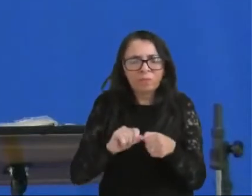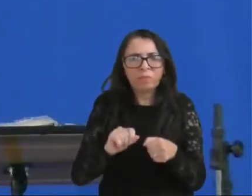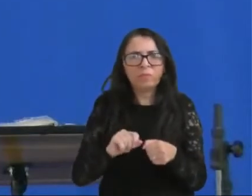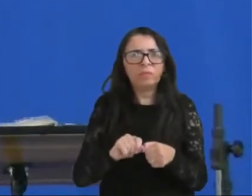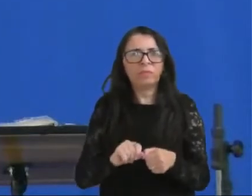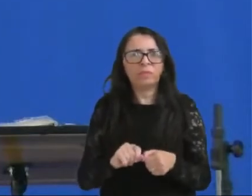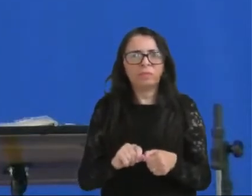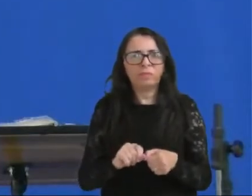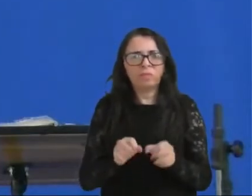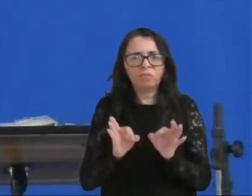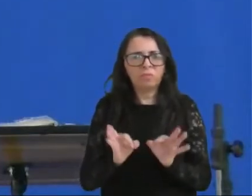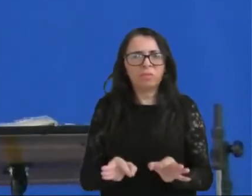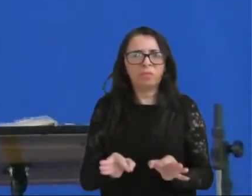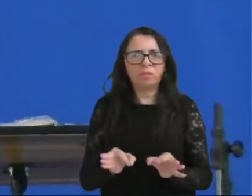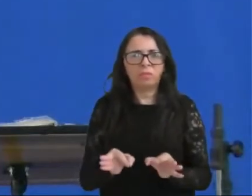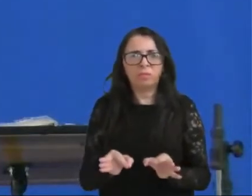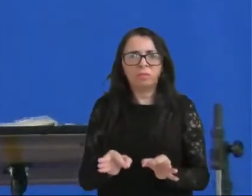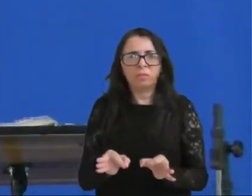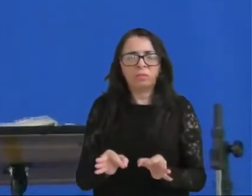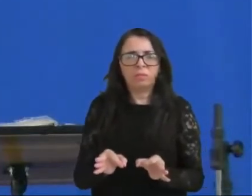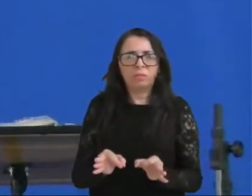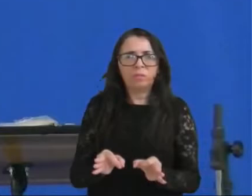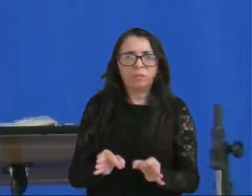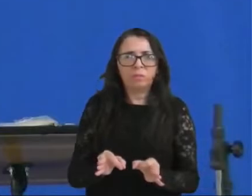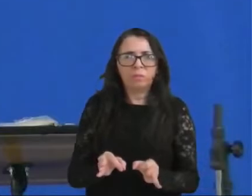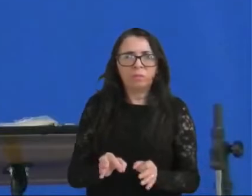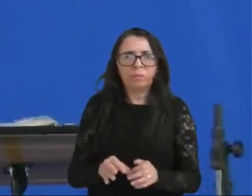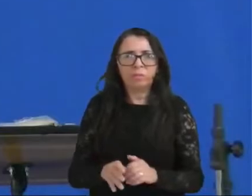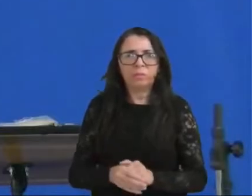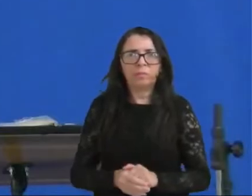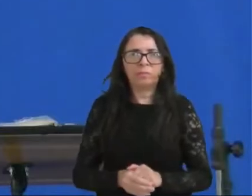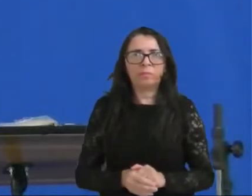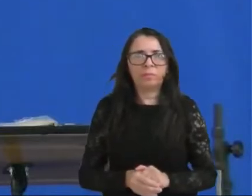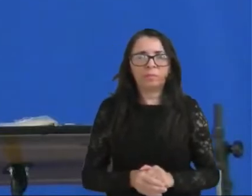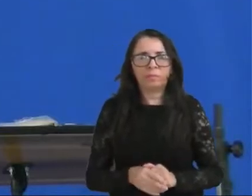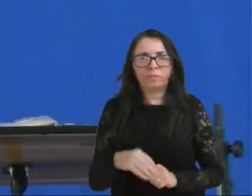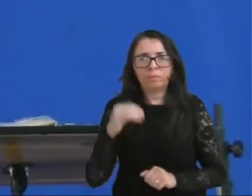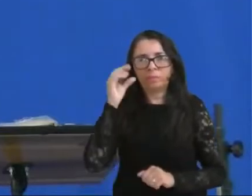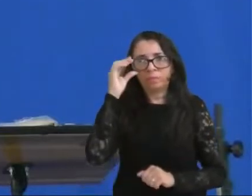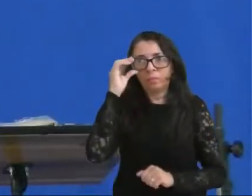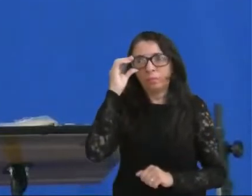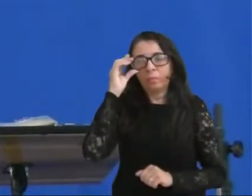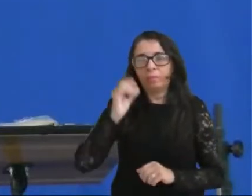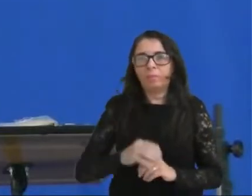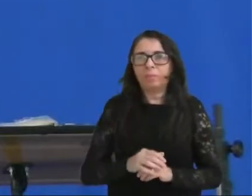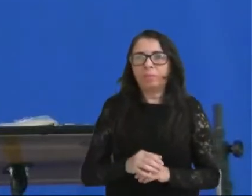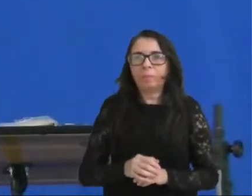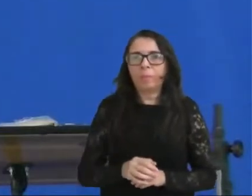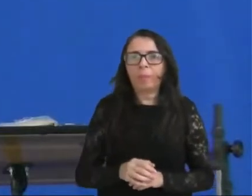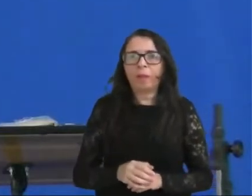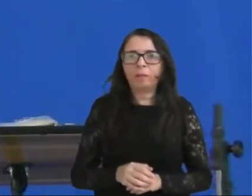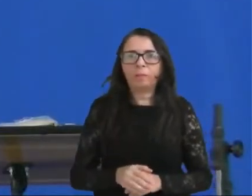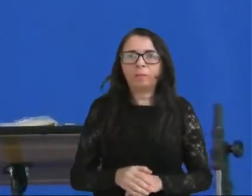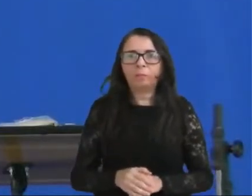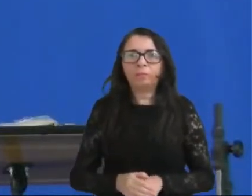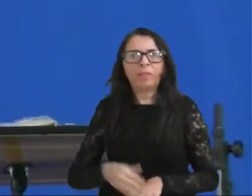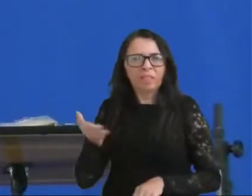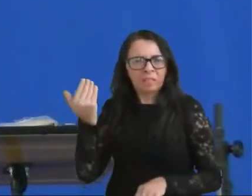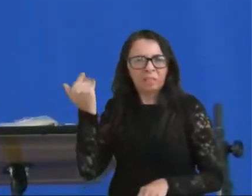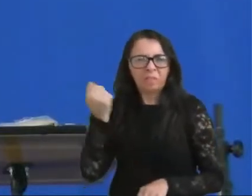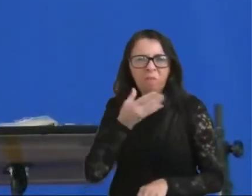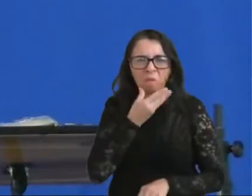igreja. Os nicolaítas começaram agora a pregar uma nova versão do cristianismo. Você sabe qual versão era